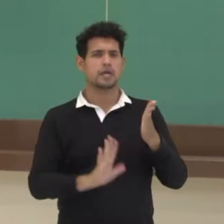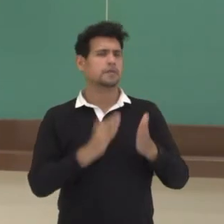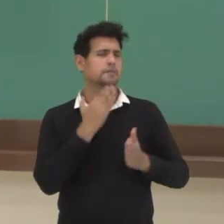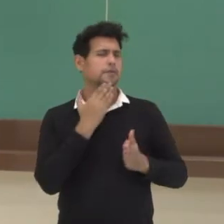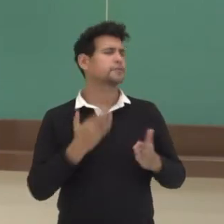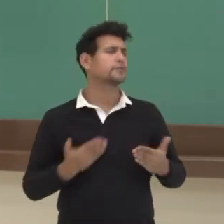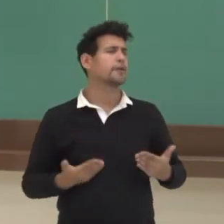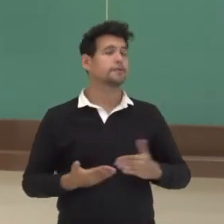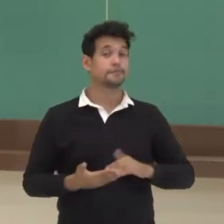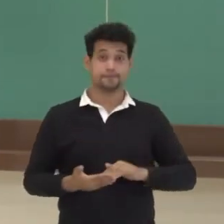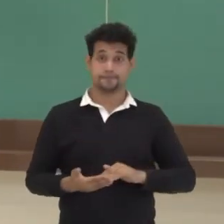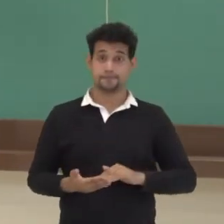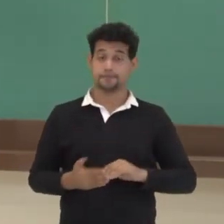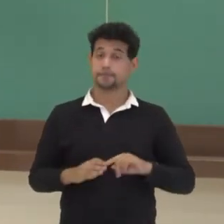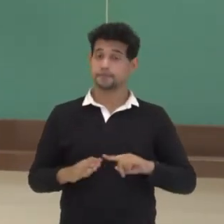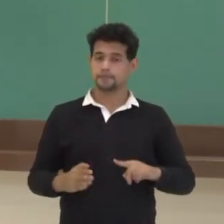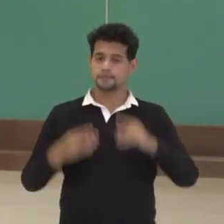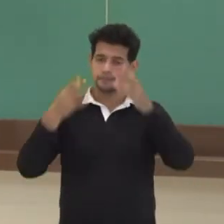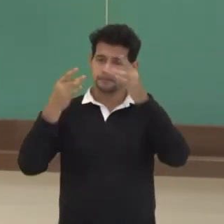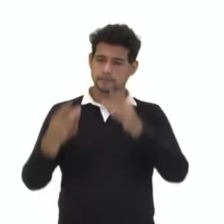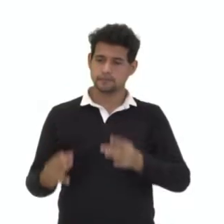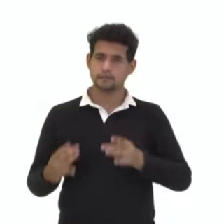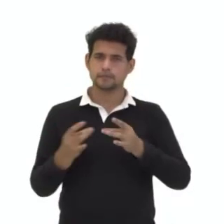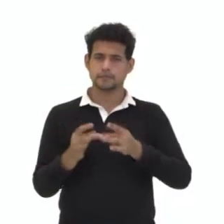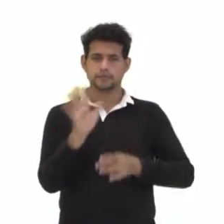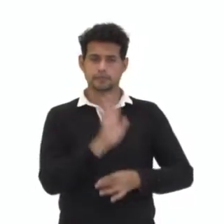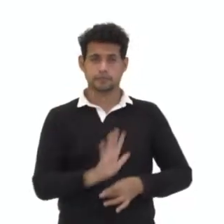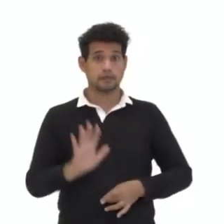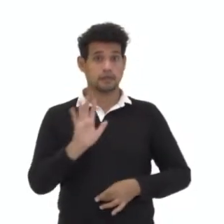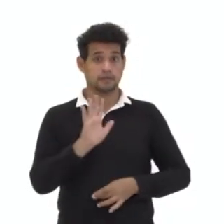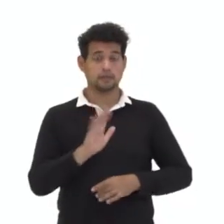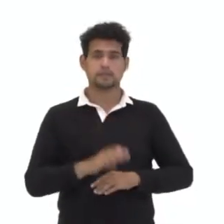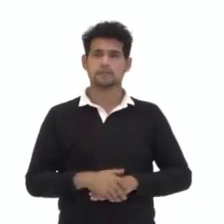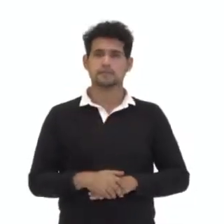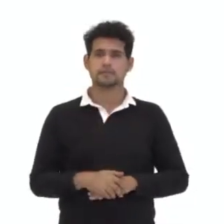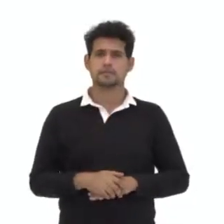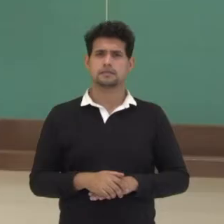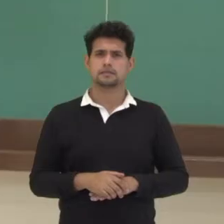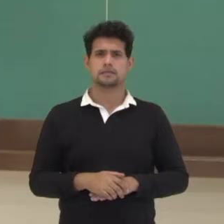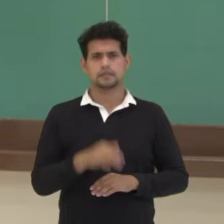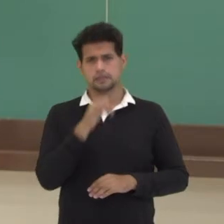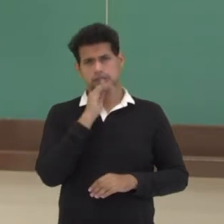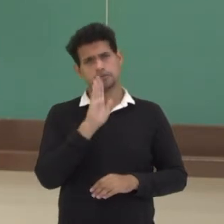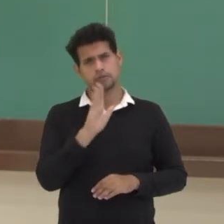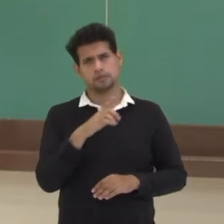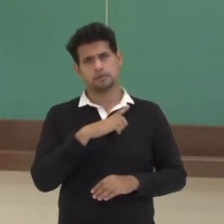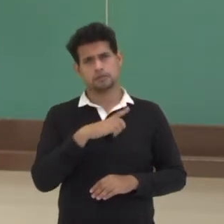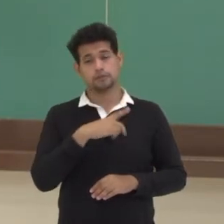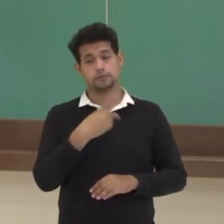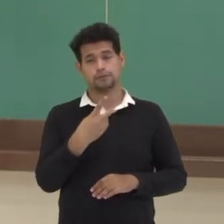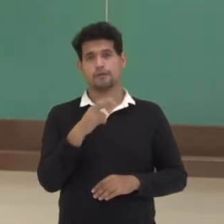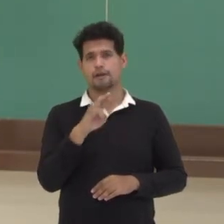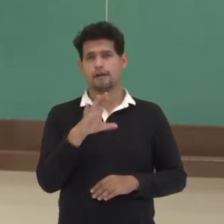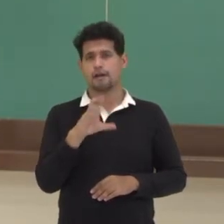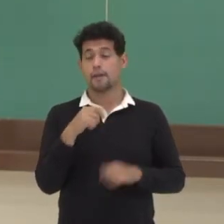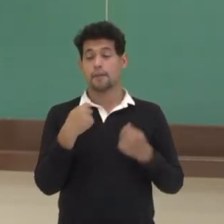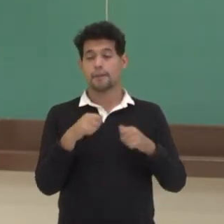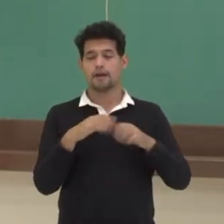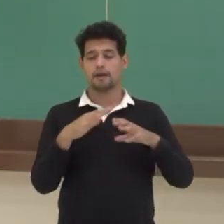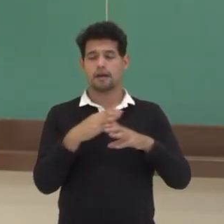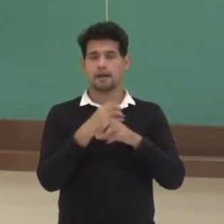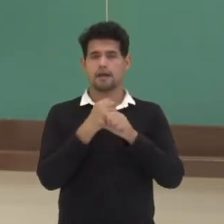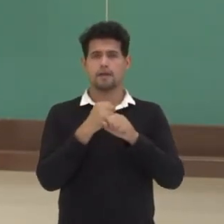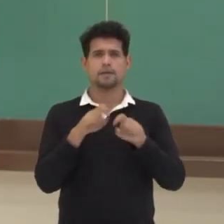pedindo. Para que eu determine a área dessa peça. Então, como eu tenho 2 raios, eu vou ter que calcular